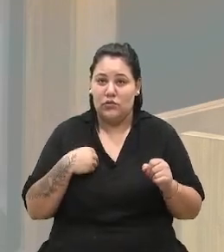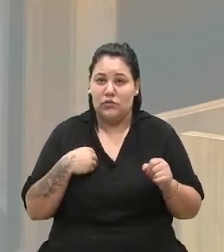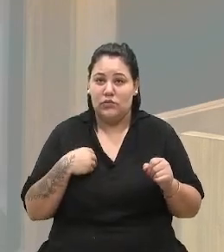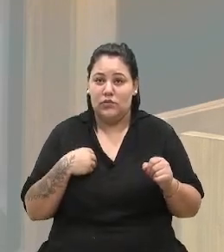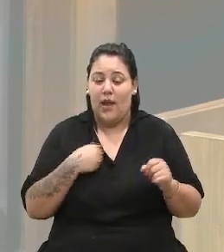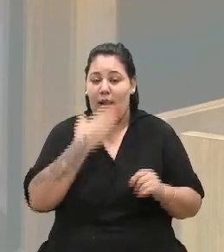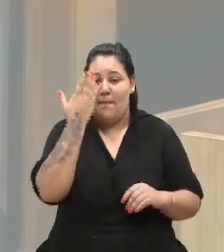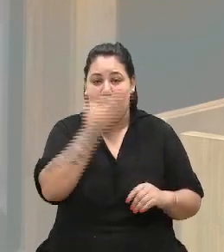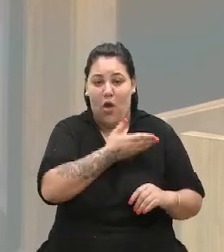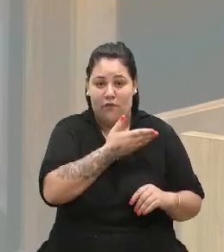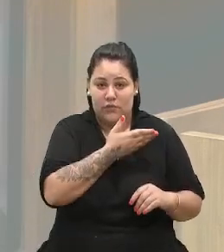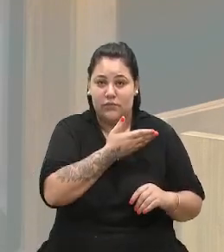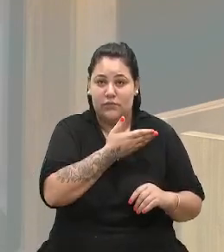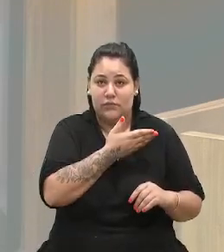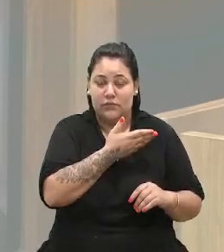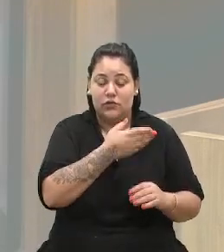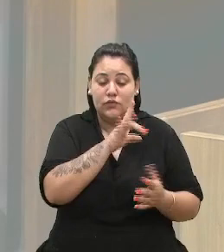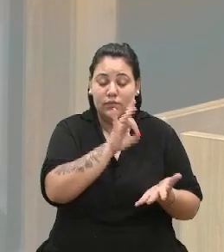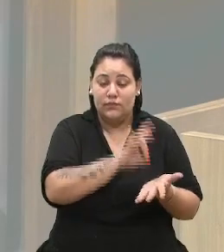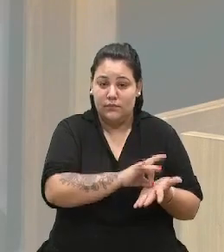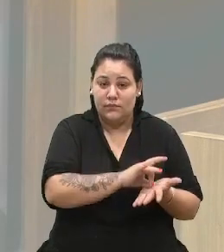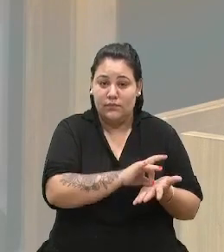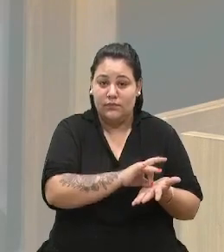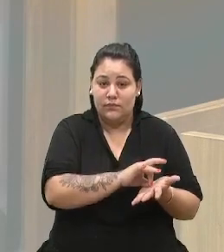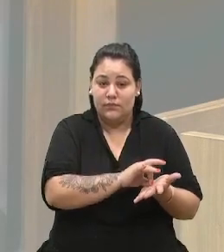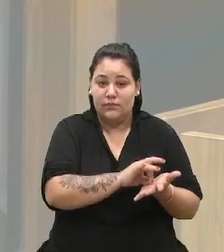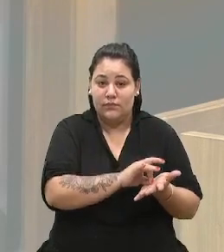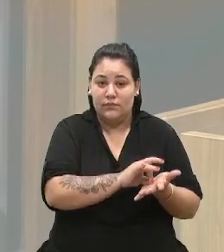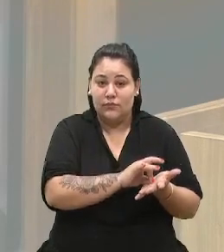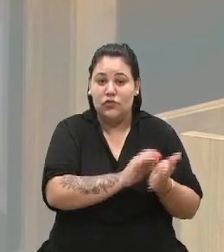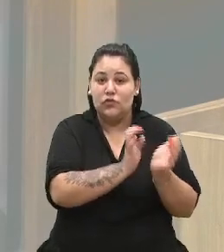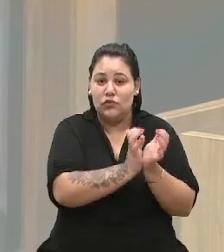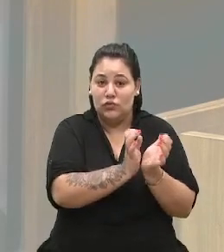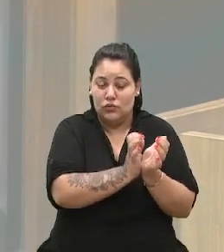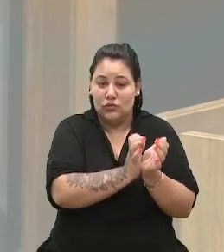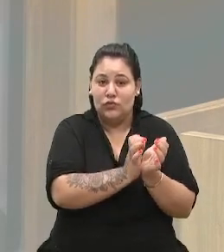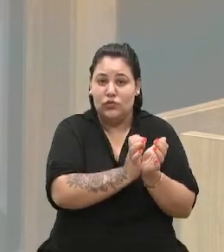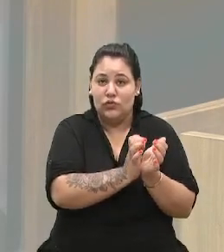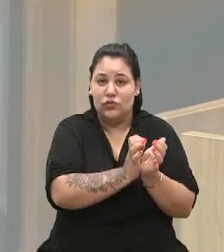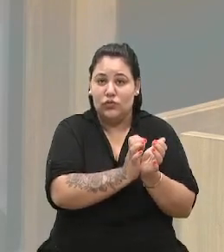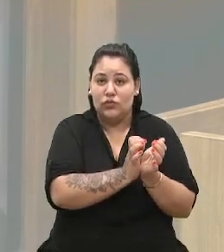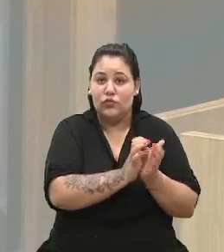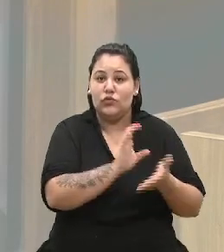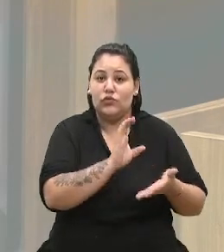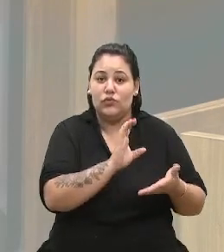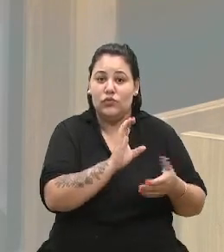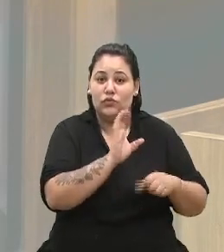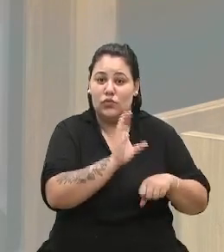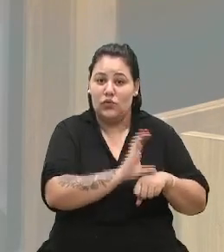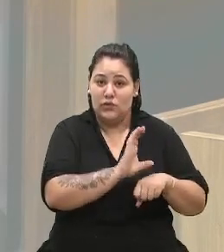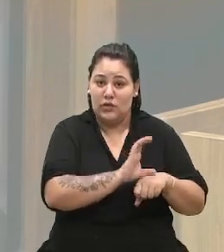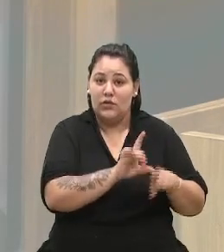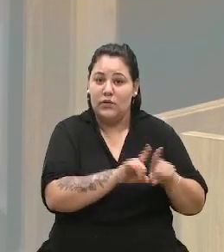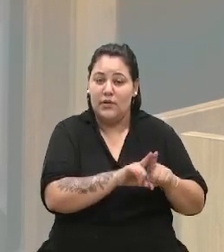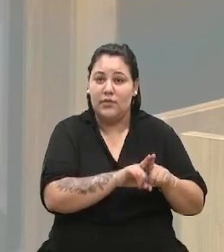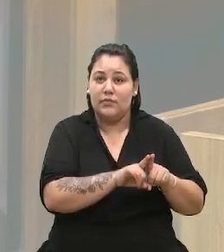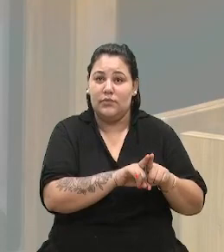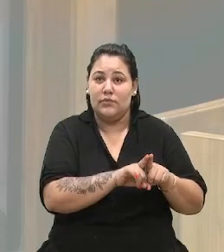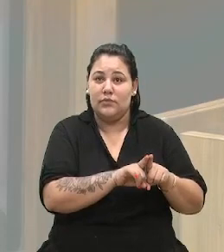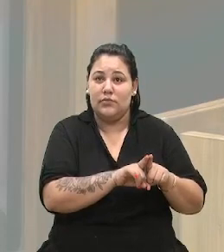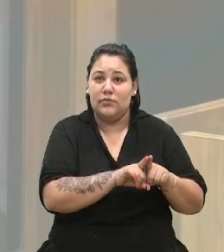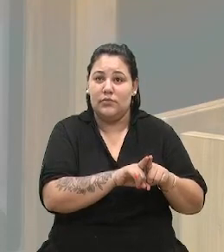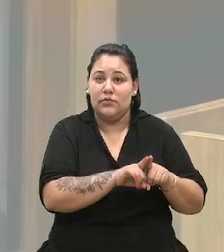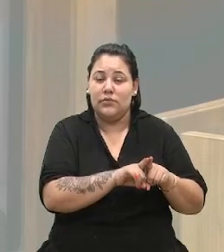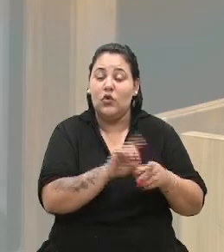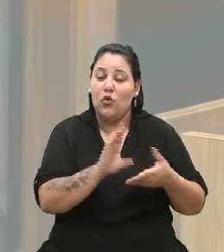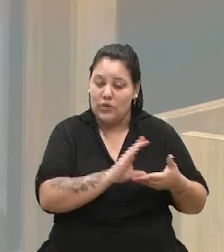revalidados, devidamente registrados no Conselho, que seguem a legislação, por médicos sem essa revalidação. A densidade de